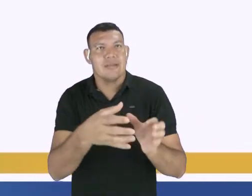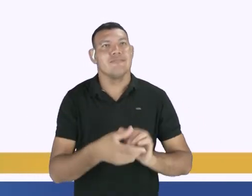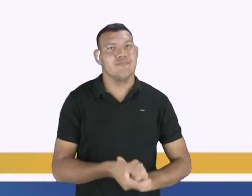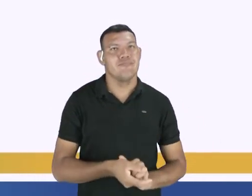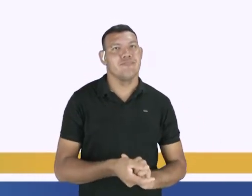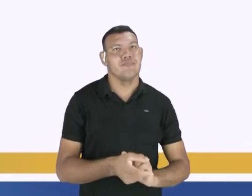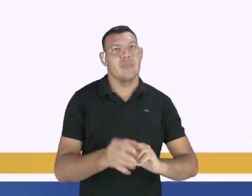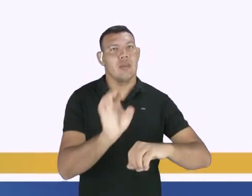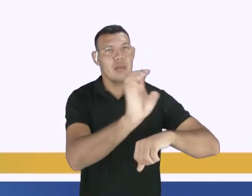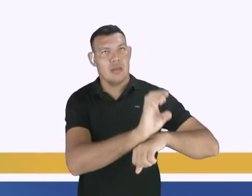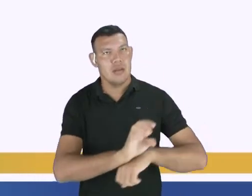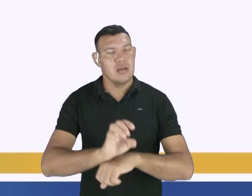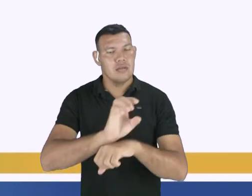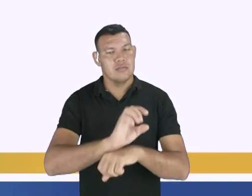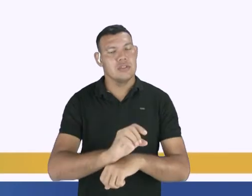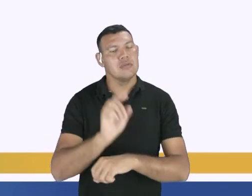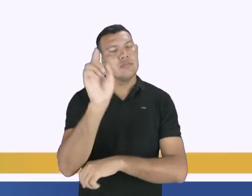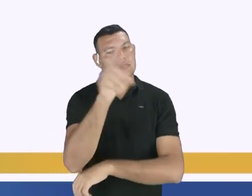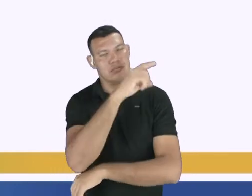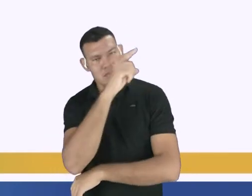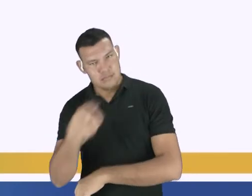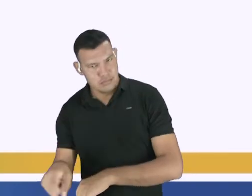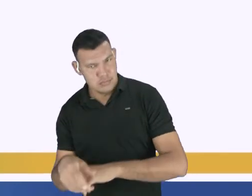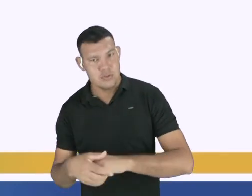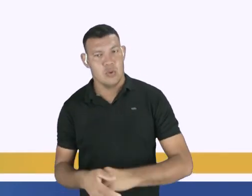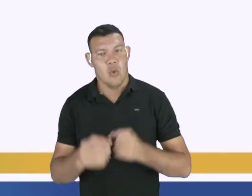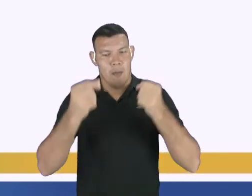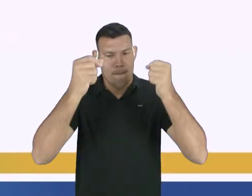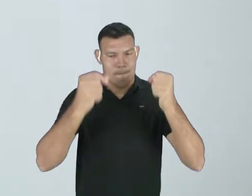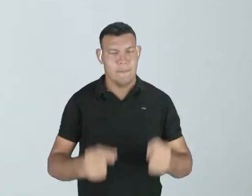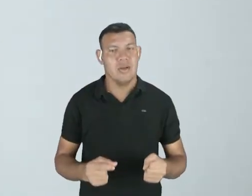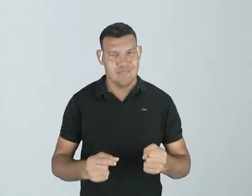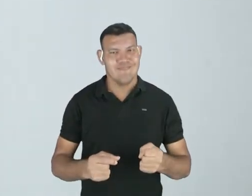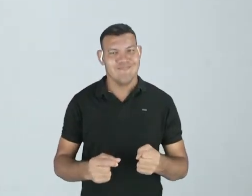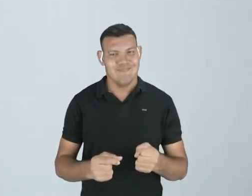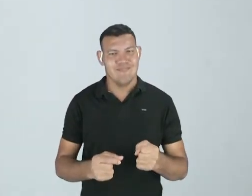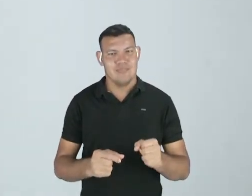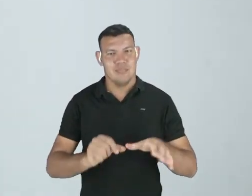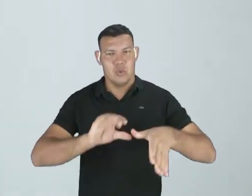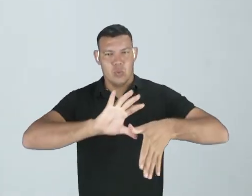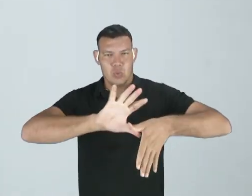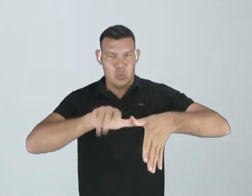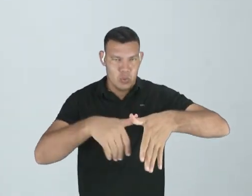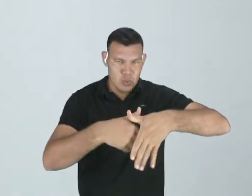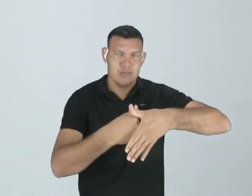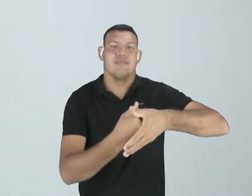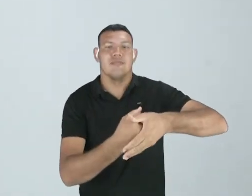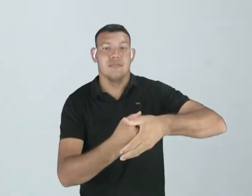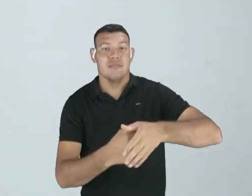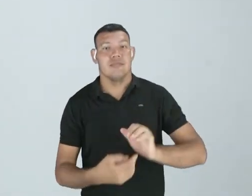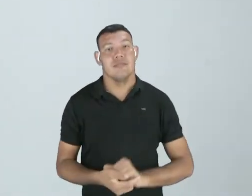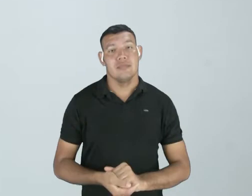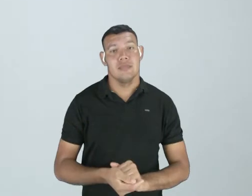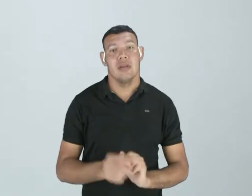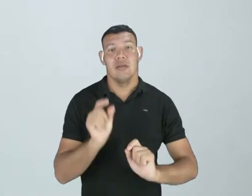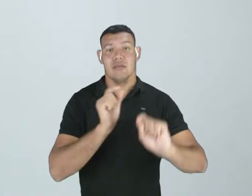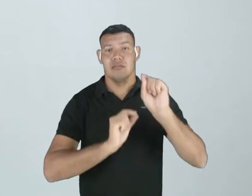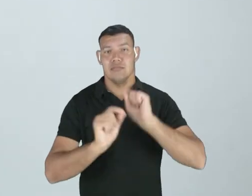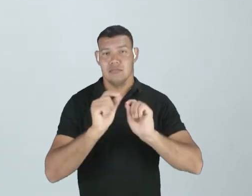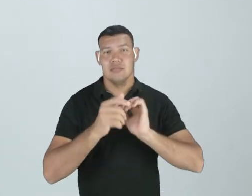Estado deveria acabar, já que o poder corrompe. Então, para vocês entenderem o anarquismo, basicamente